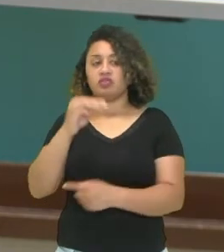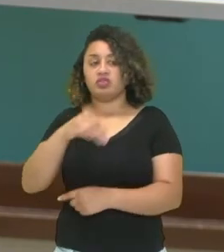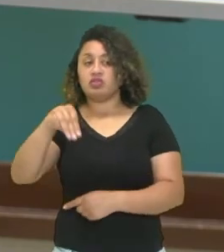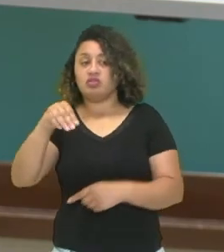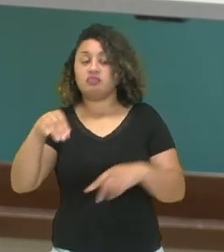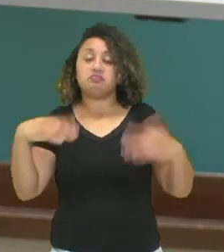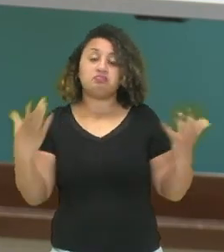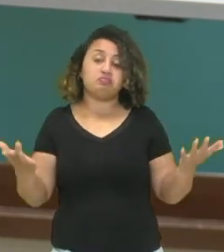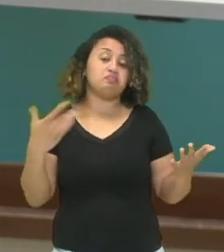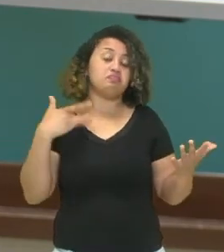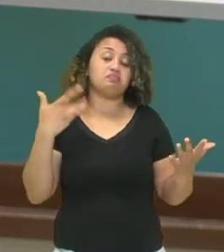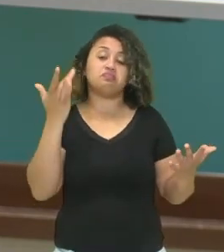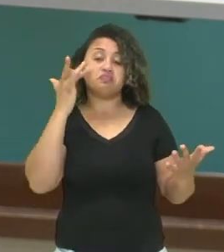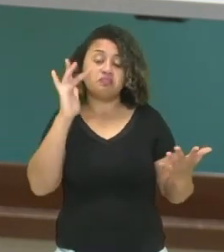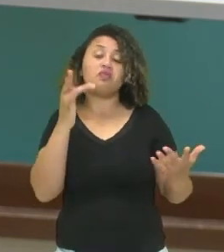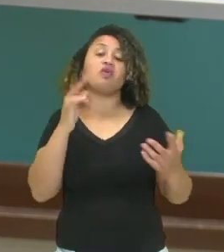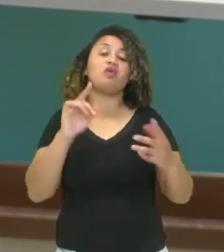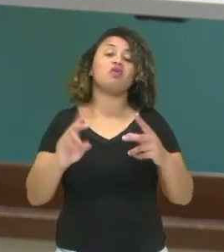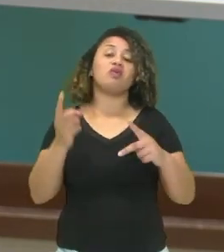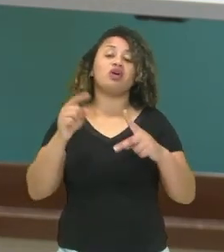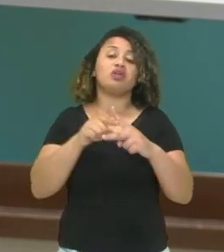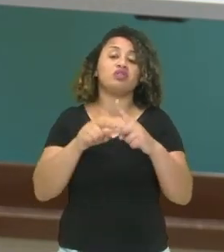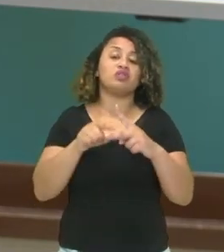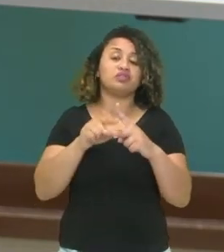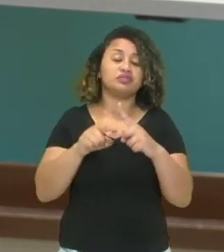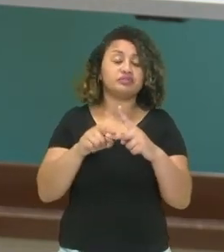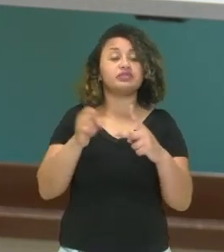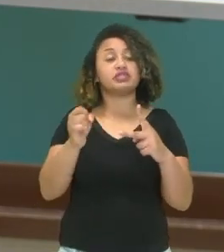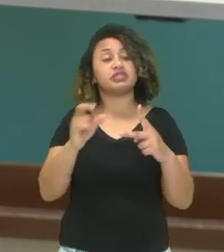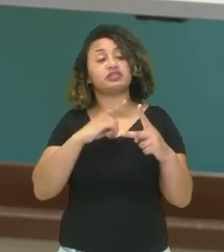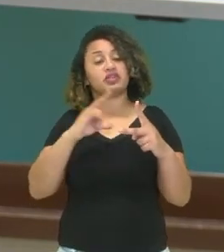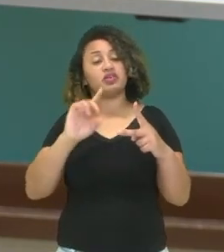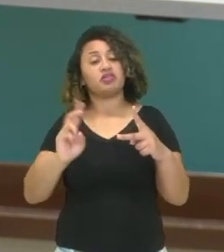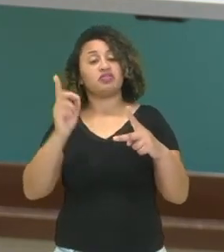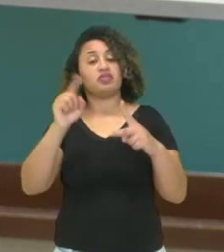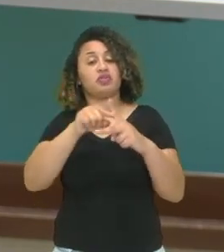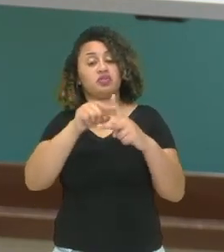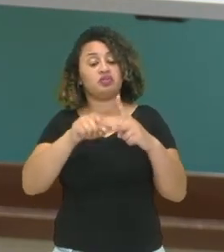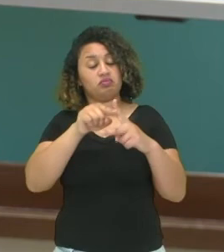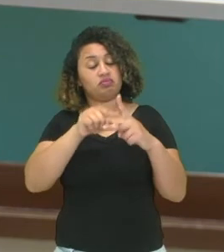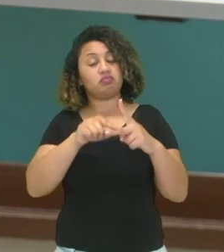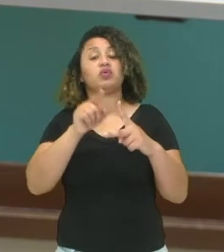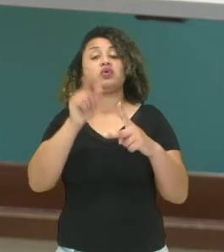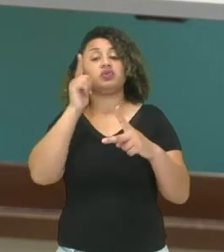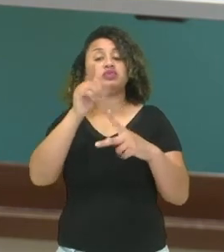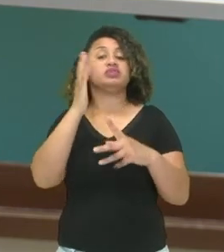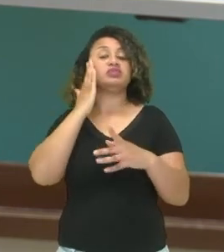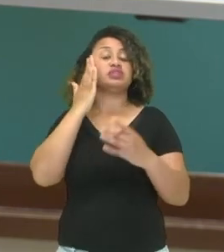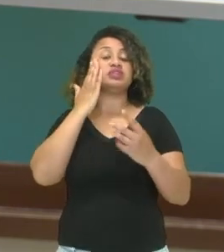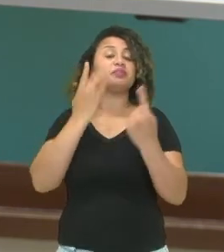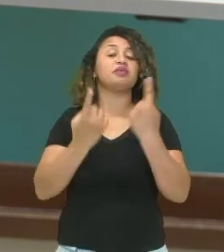conhecendo o valor do ângulo. E se eu tenho o valor de M, eu consigo até determinar qual é